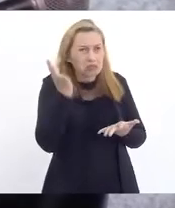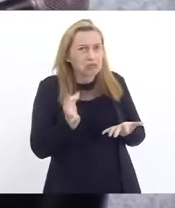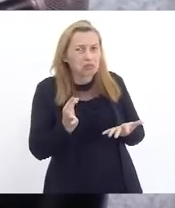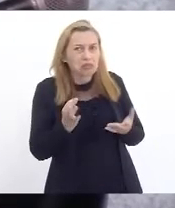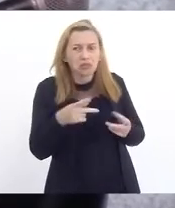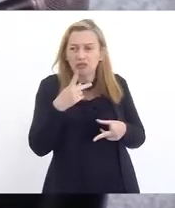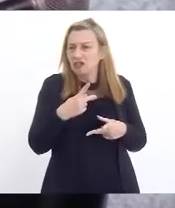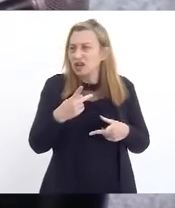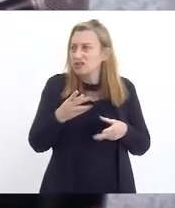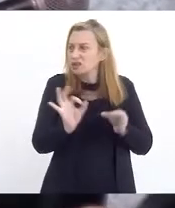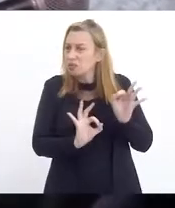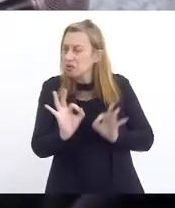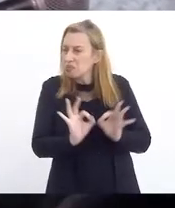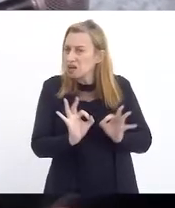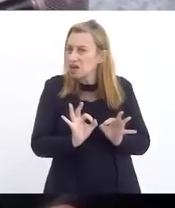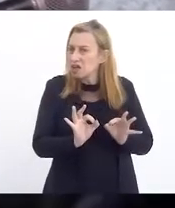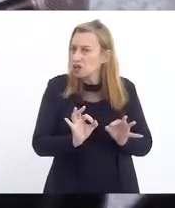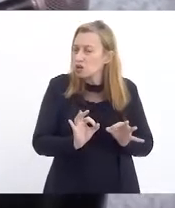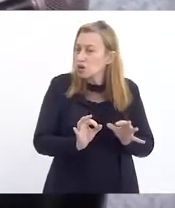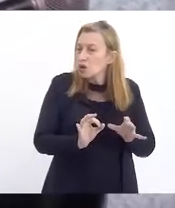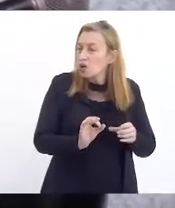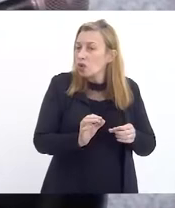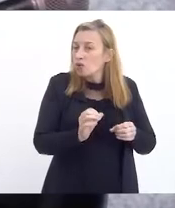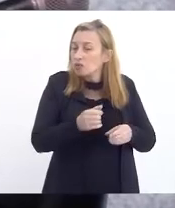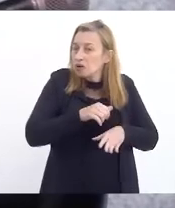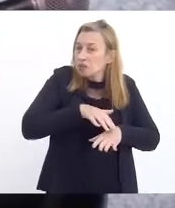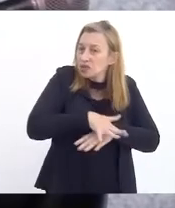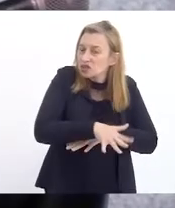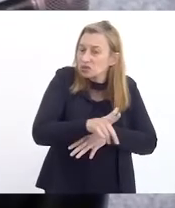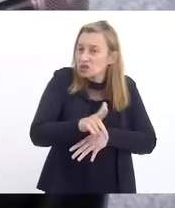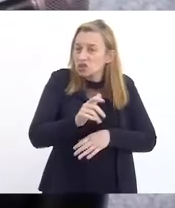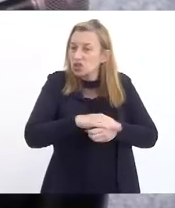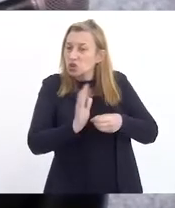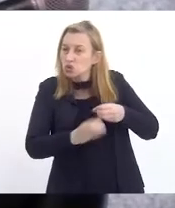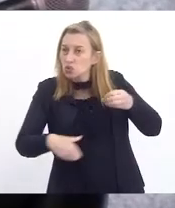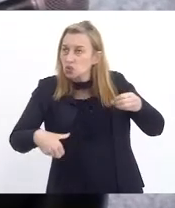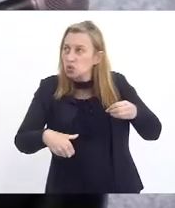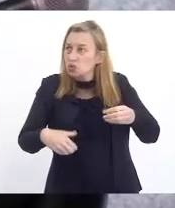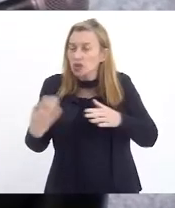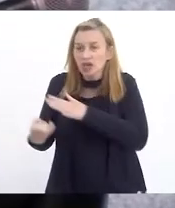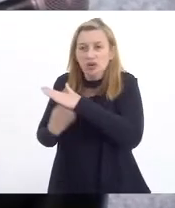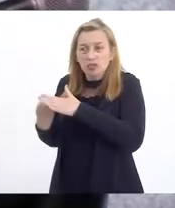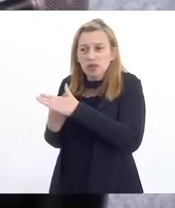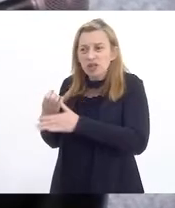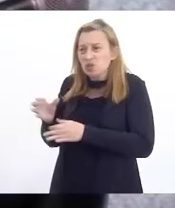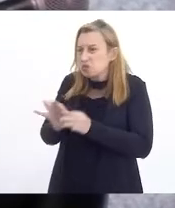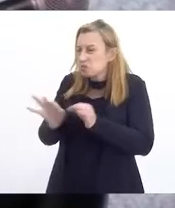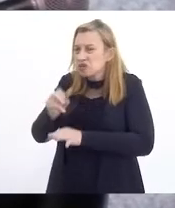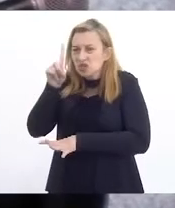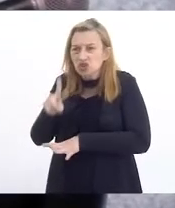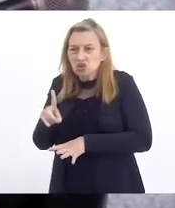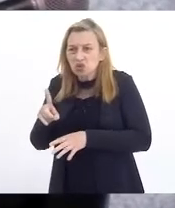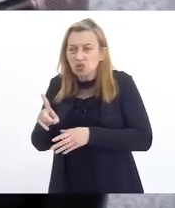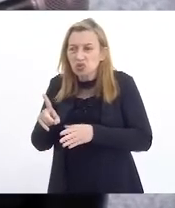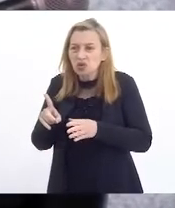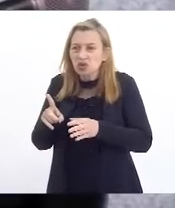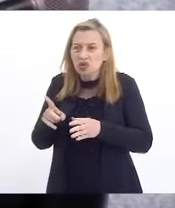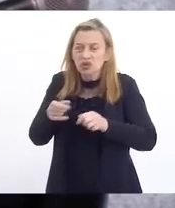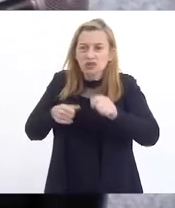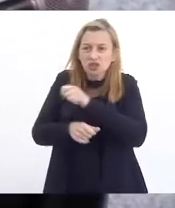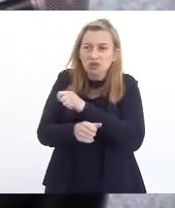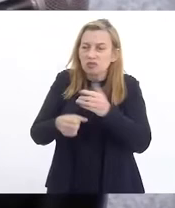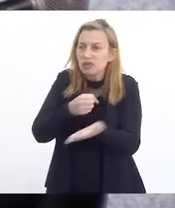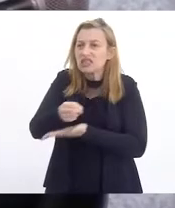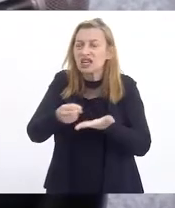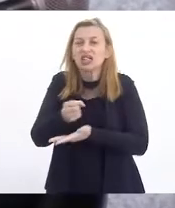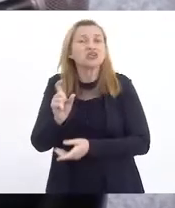fala de que vai ser elaborado um plano para abastecimento de esgoto. De novo. E aí a concessionária vai fazer o seu plano diretor de investimento baseado em quê? Tem